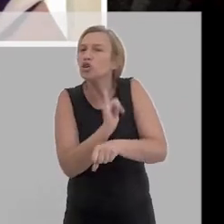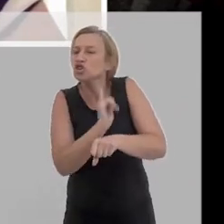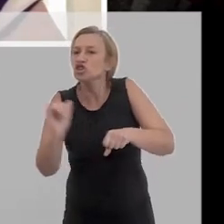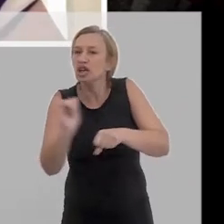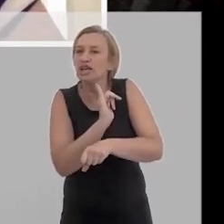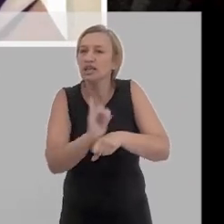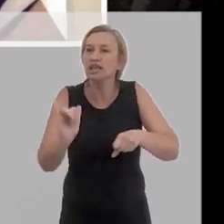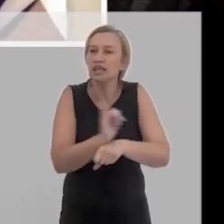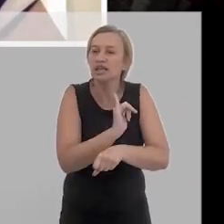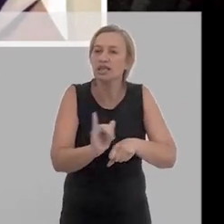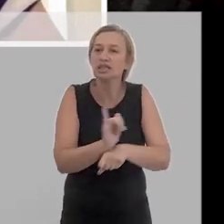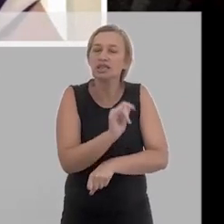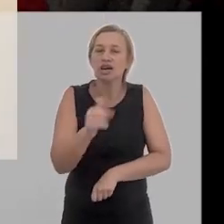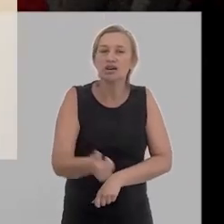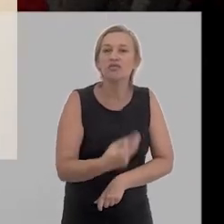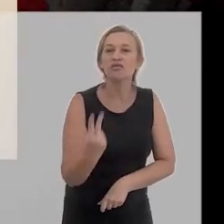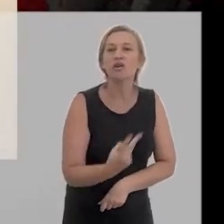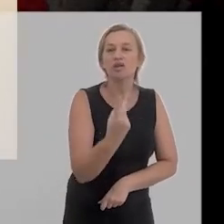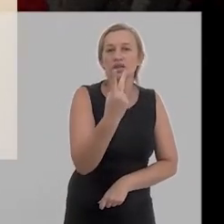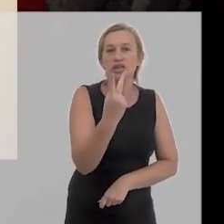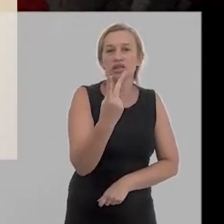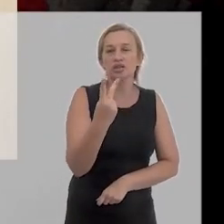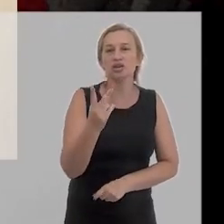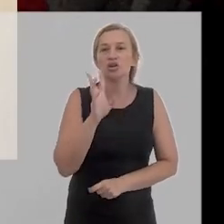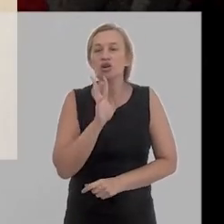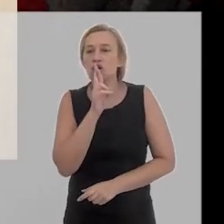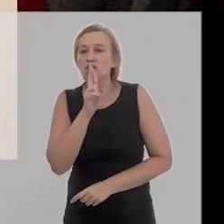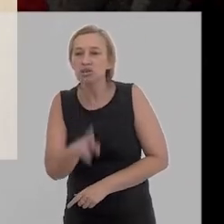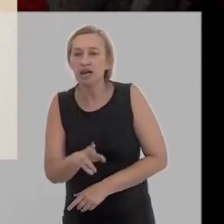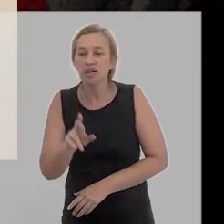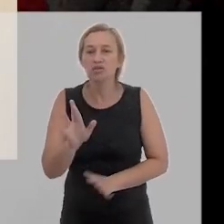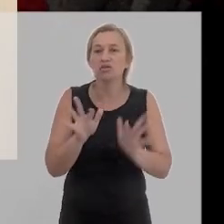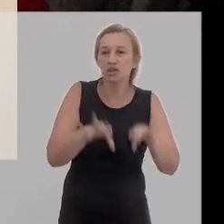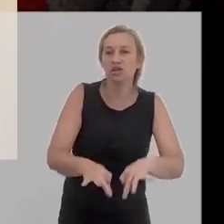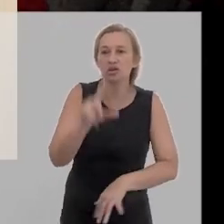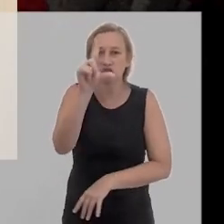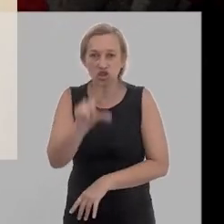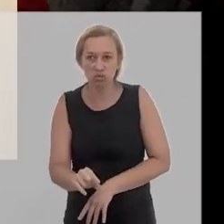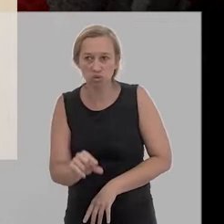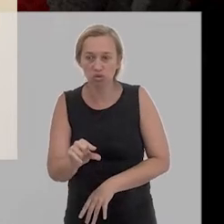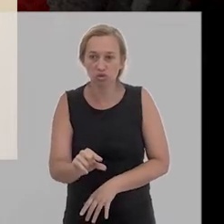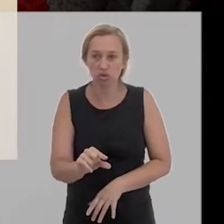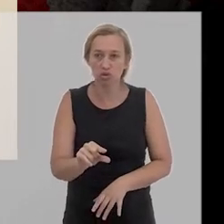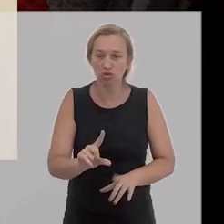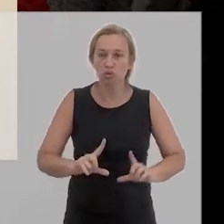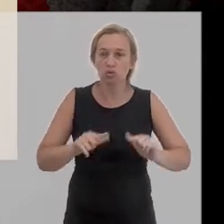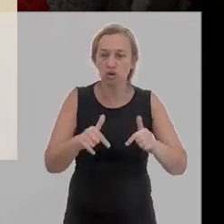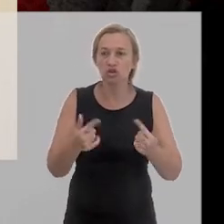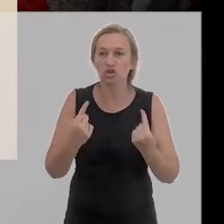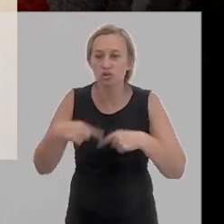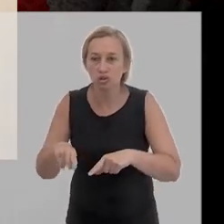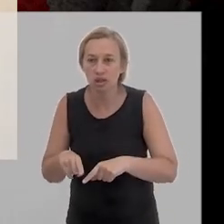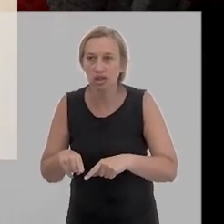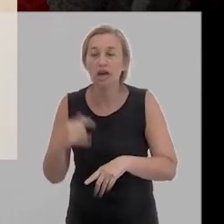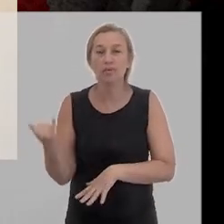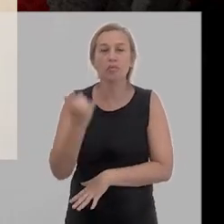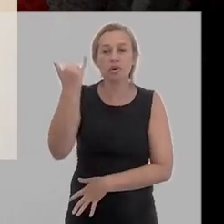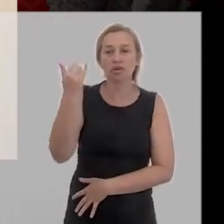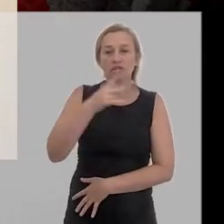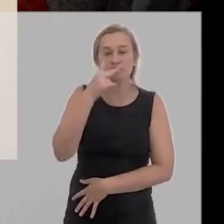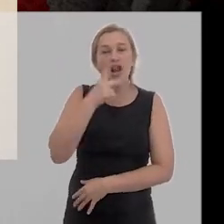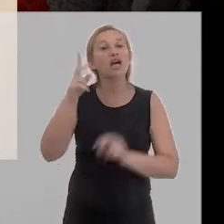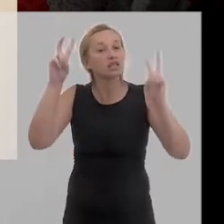bastante. Então, é uma estratégia que está privilegiando o resultado final e diminuição de eventos adversos. Então, eu